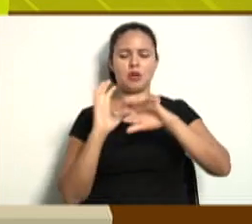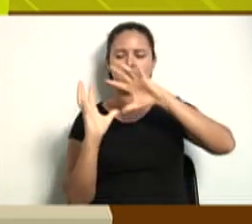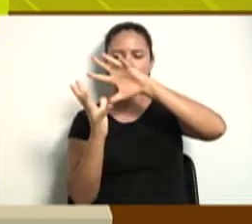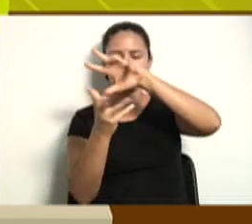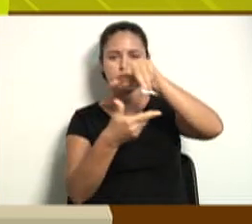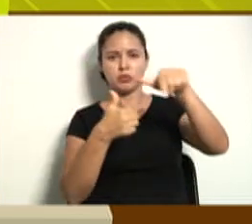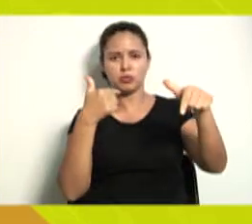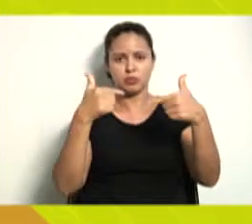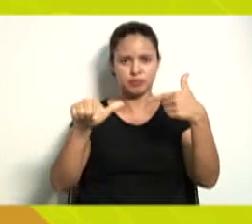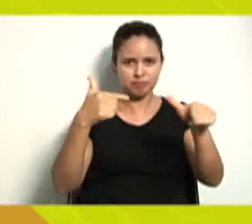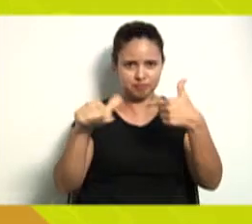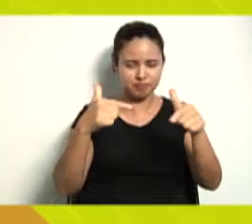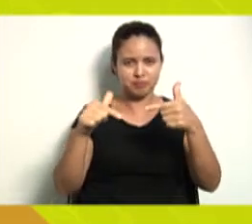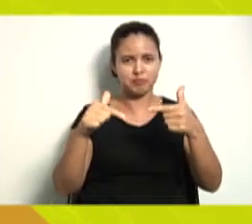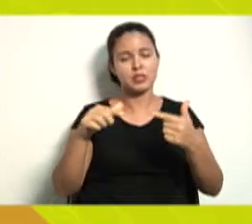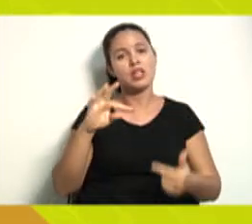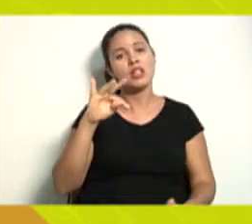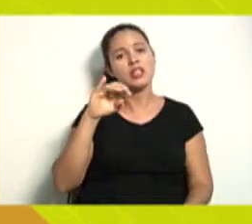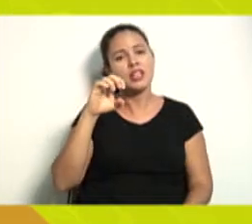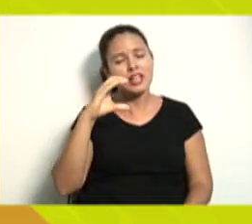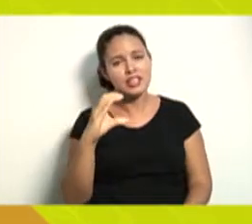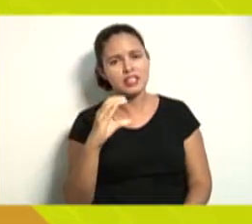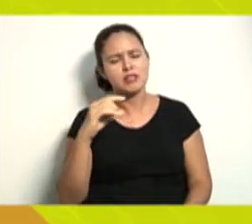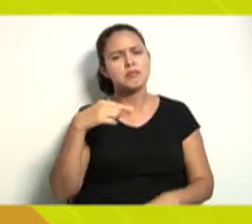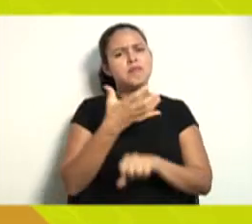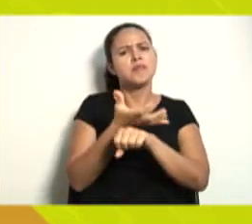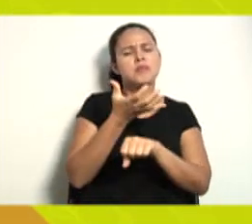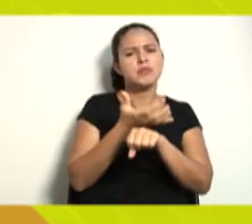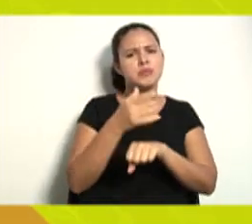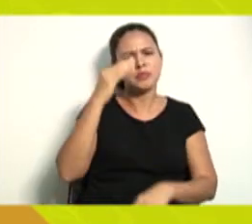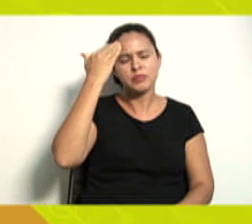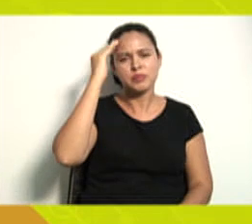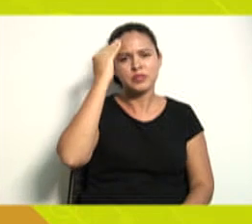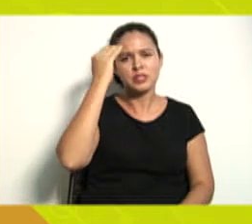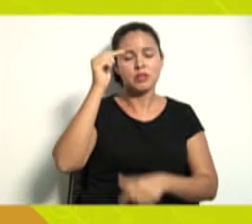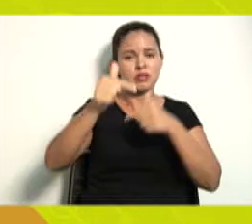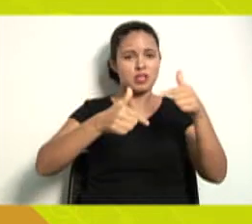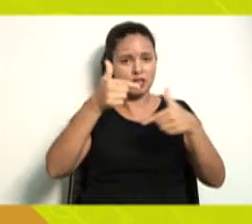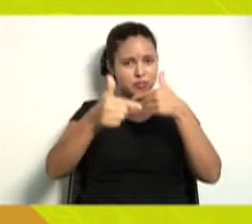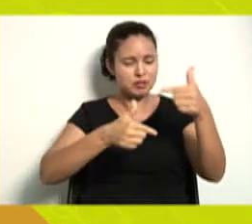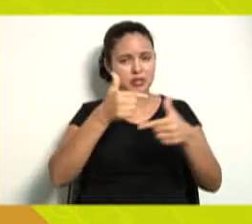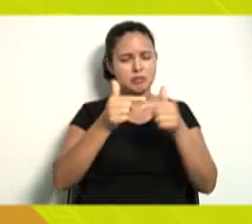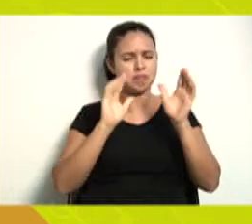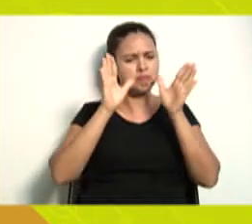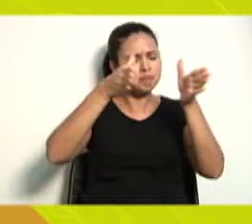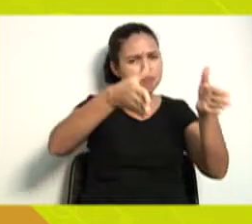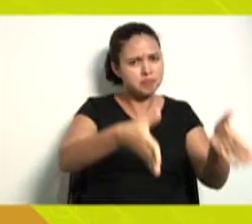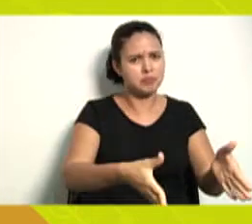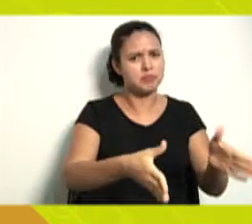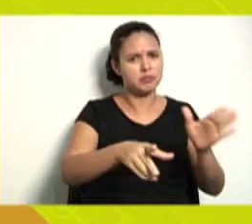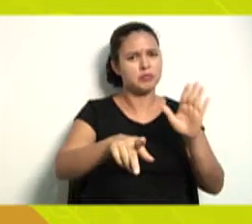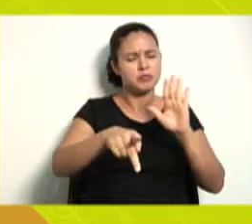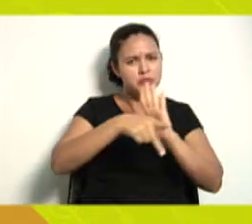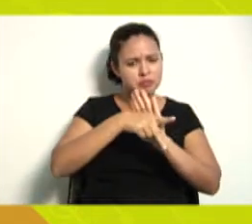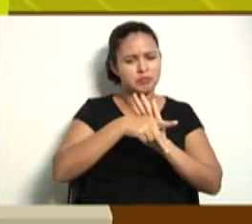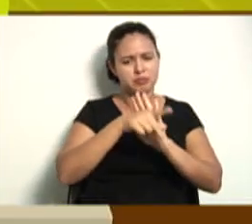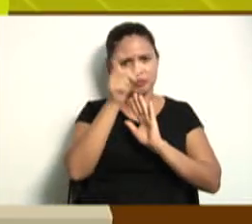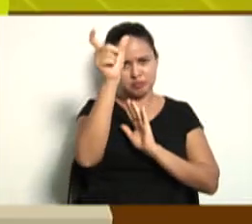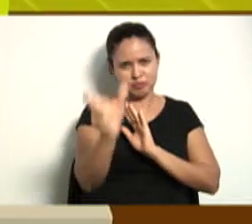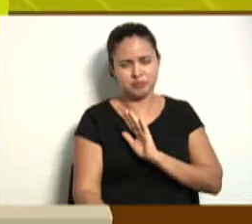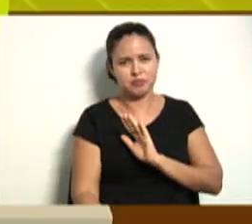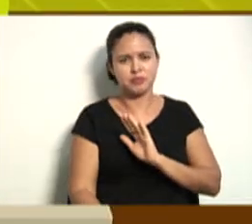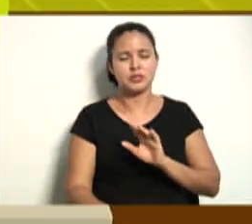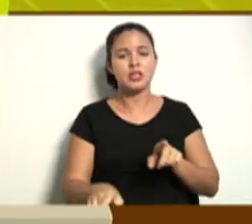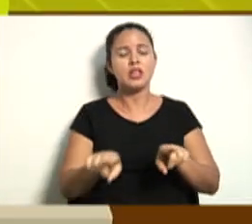Mundo do Trabalho. Tech, nessa disciplina você vai compreender o trabalho como um elemento constitutivo, E